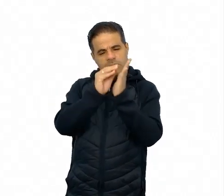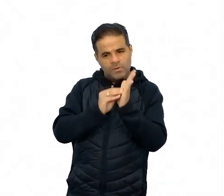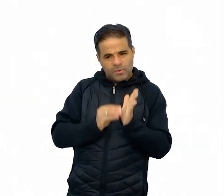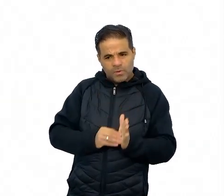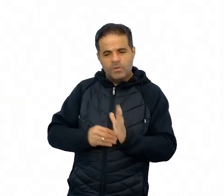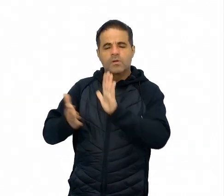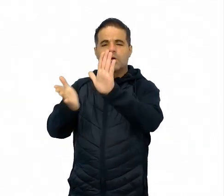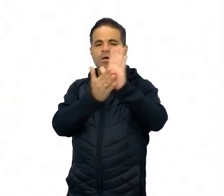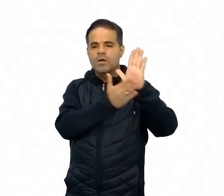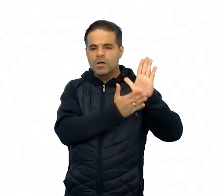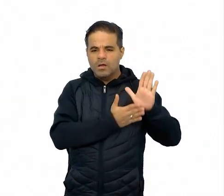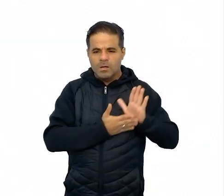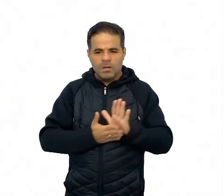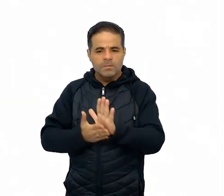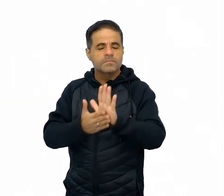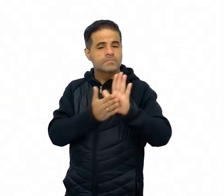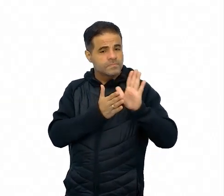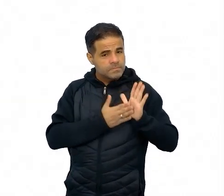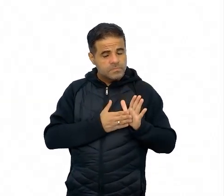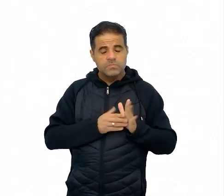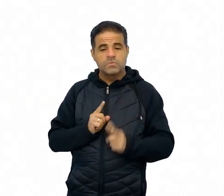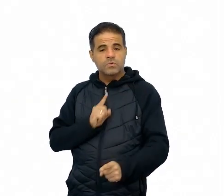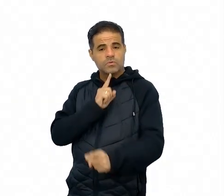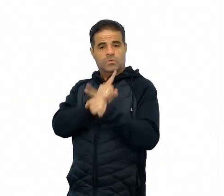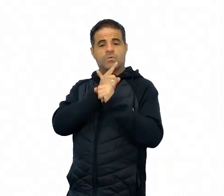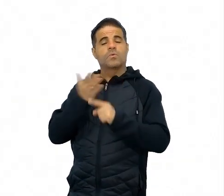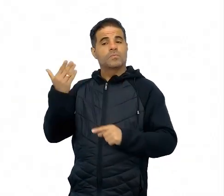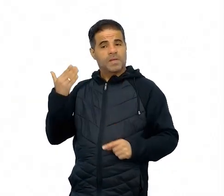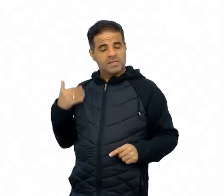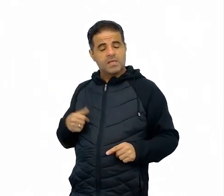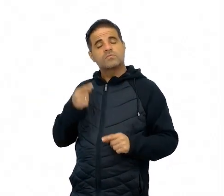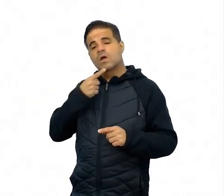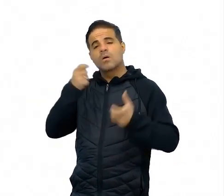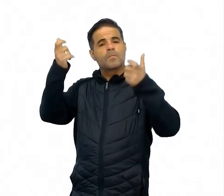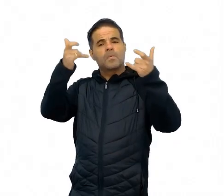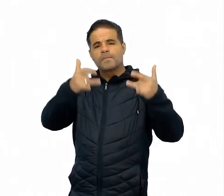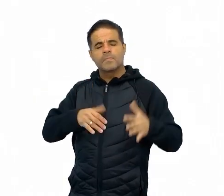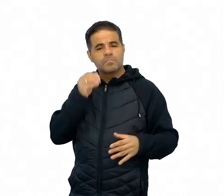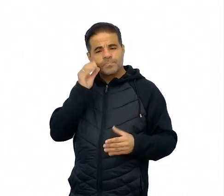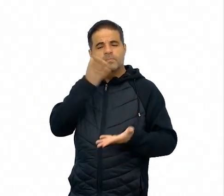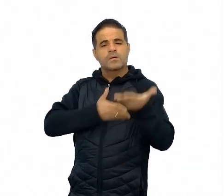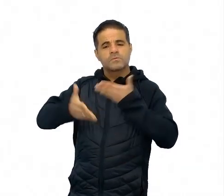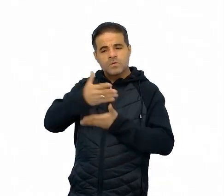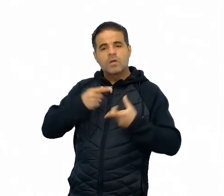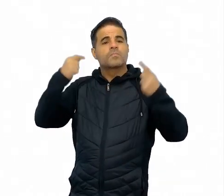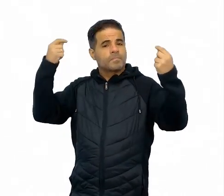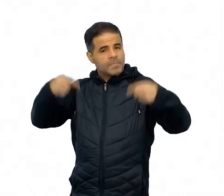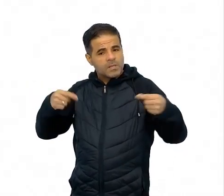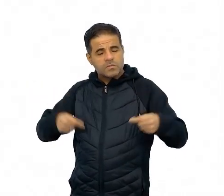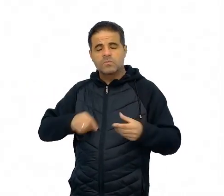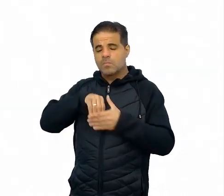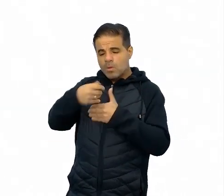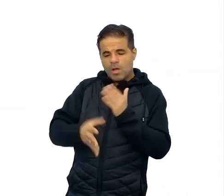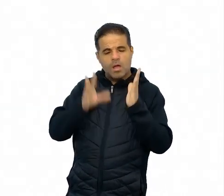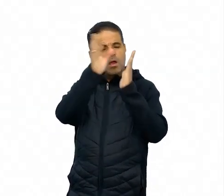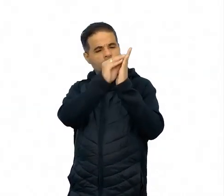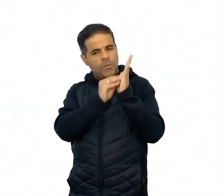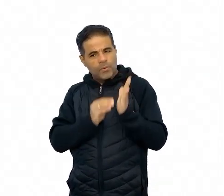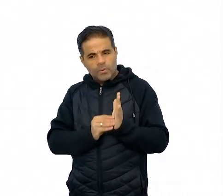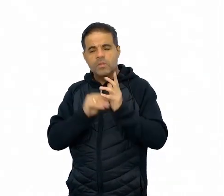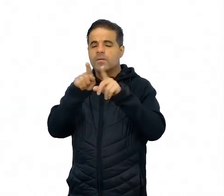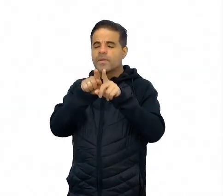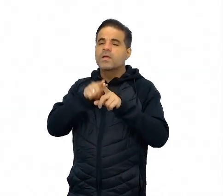estão propostos, né. No encontro passado, a gente falou desse conhecimento que eu preciso ter de conteúdo e